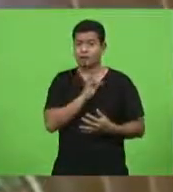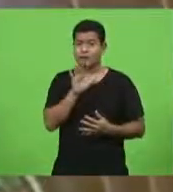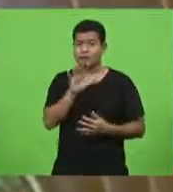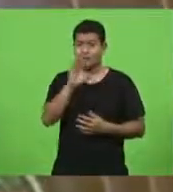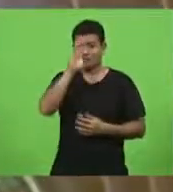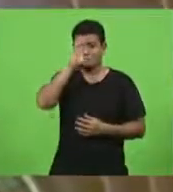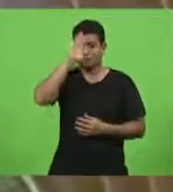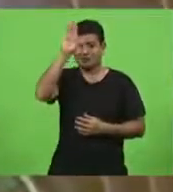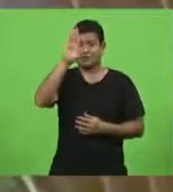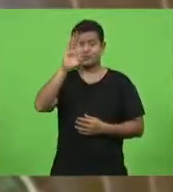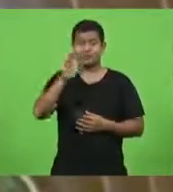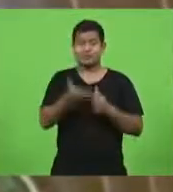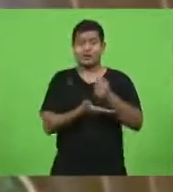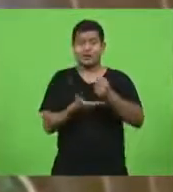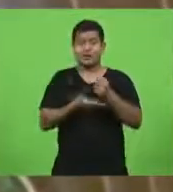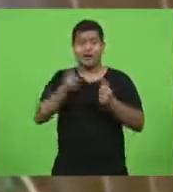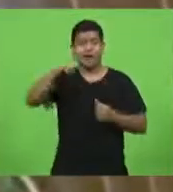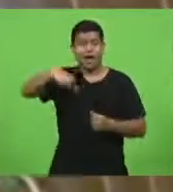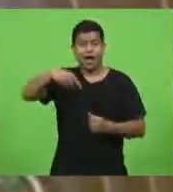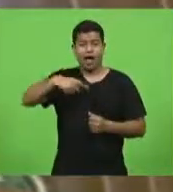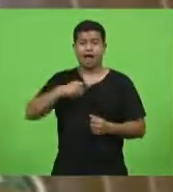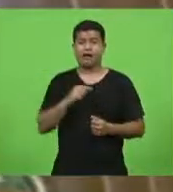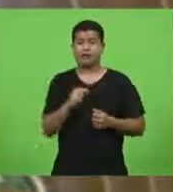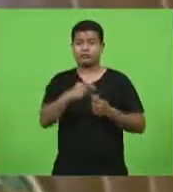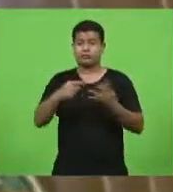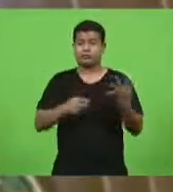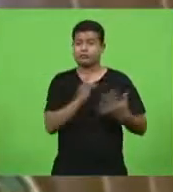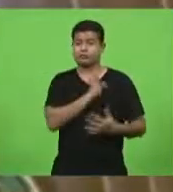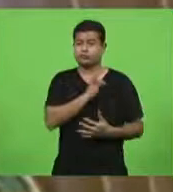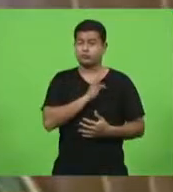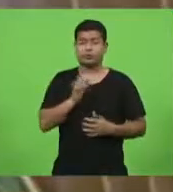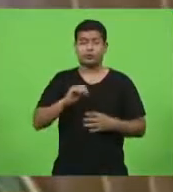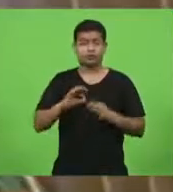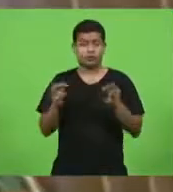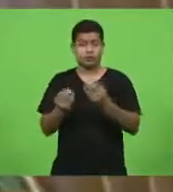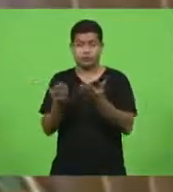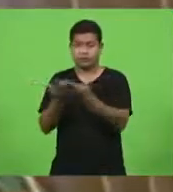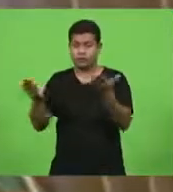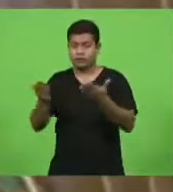técnicos, mas todos os deputados podem ter certeza que a gente sabe que cada um, né, busca